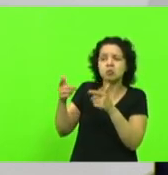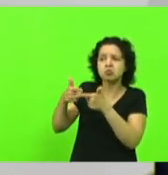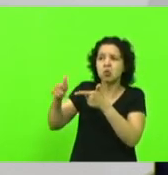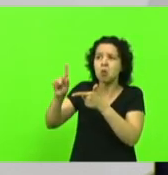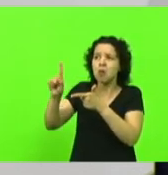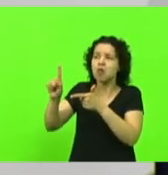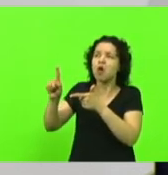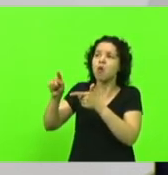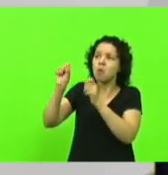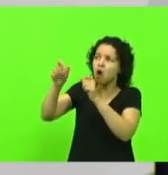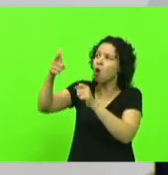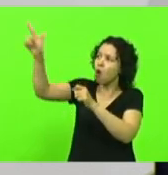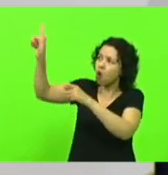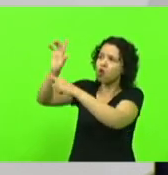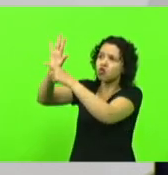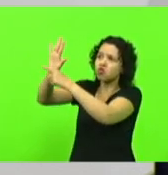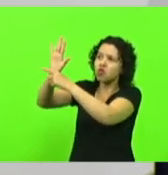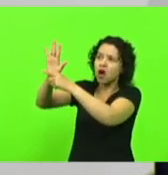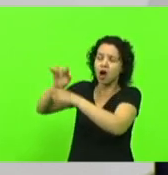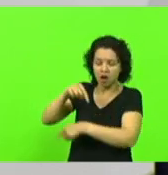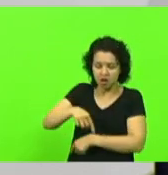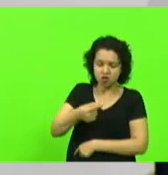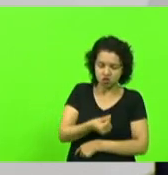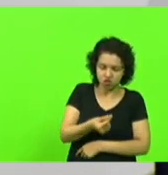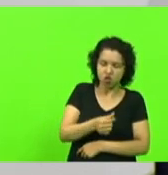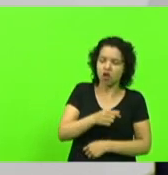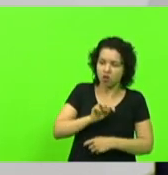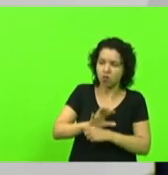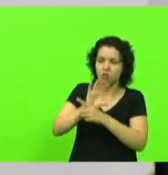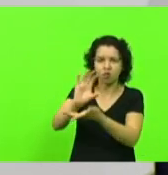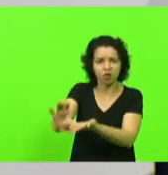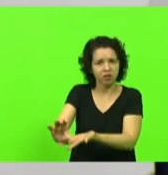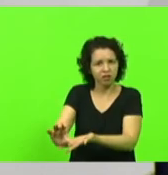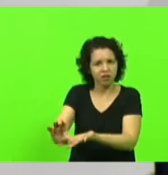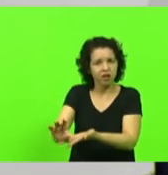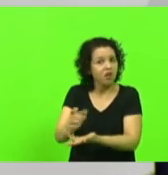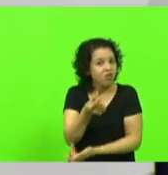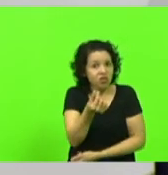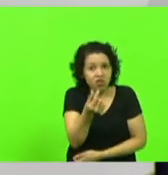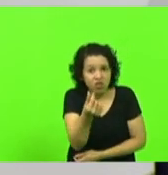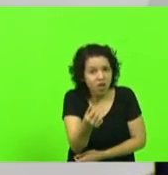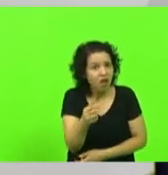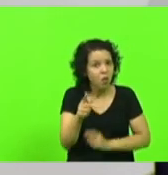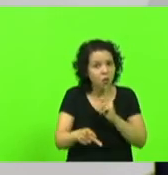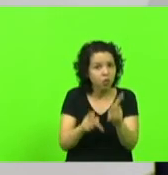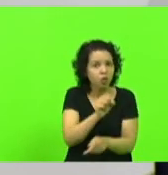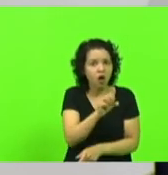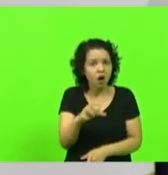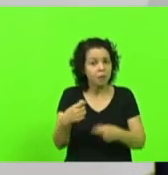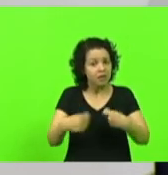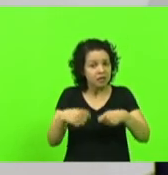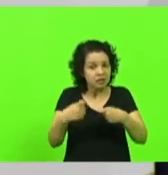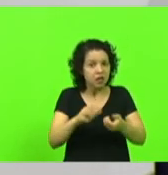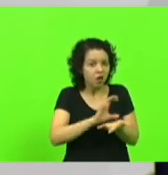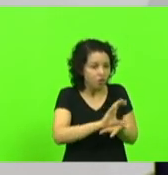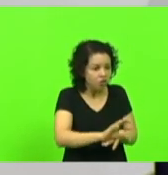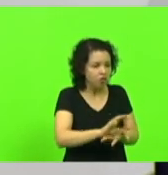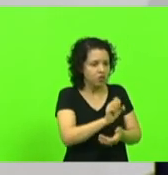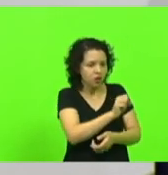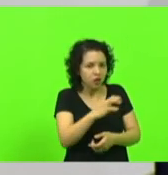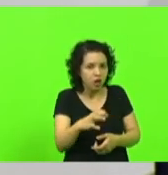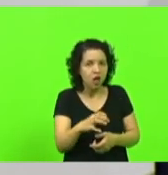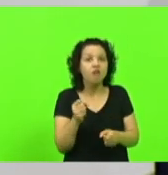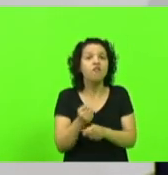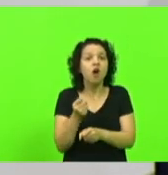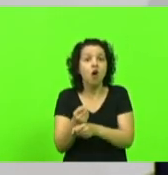lugar. E assim o dinheiro do catarinense, que deveria ser investido em Santa Catarina, está fazendo obras, está fazendo rodovias,